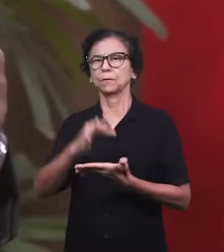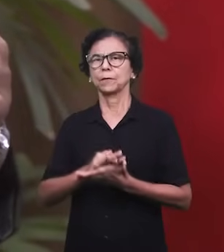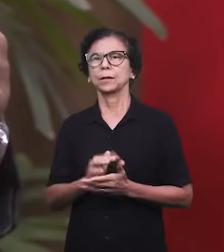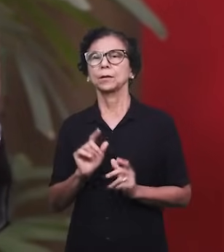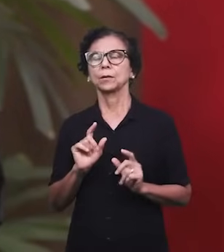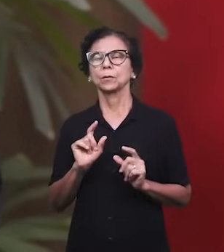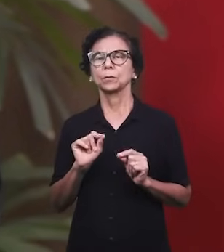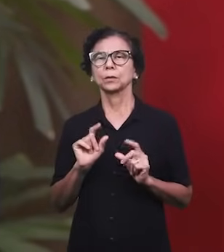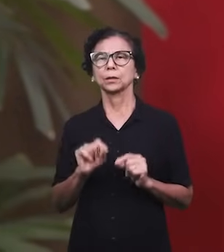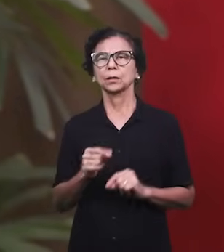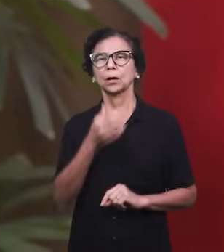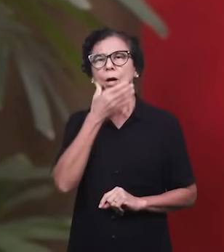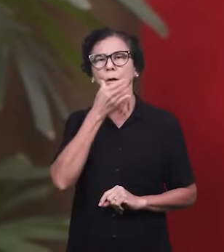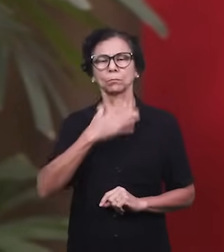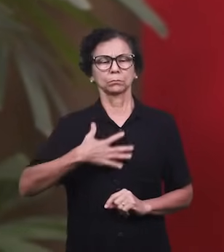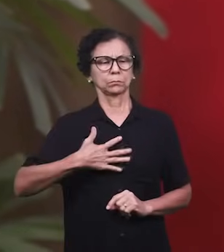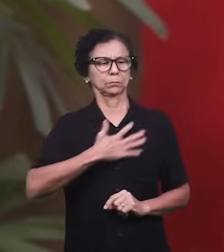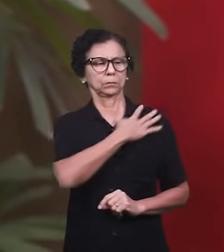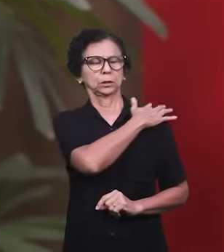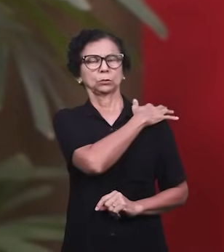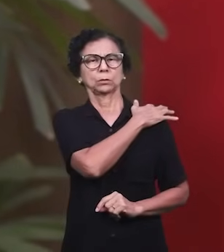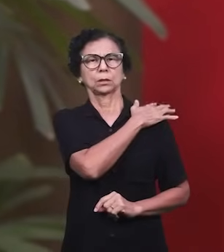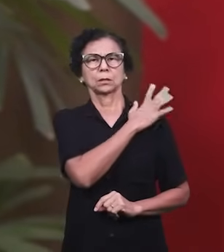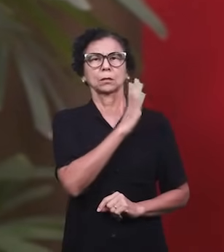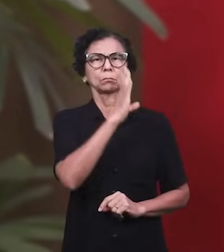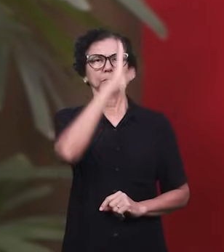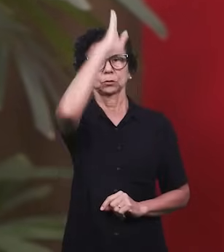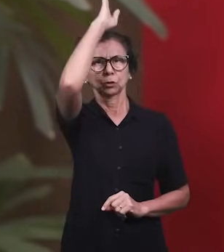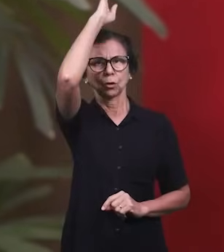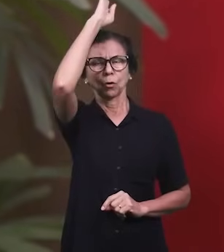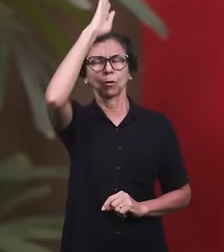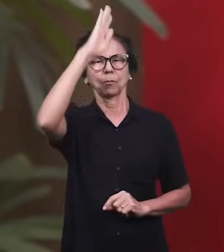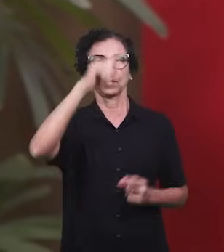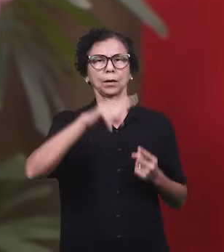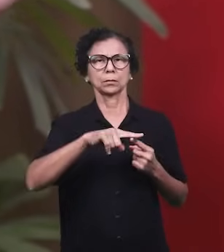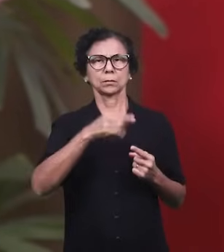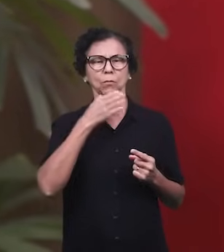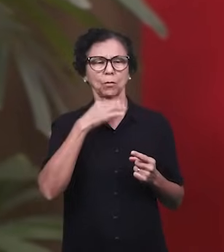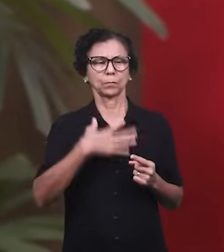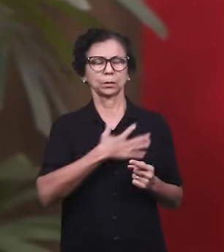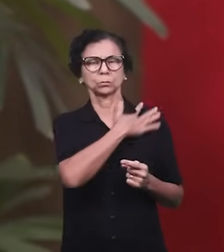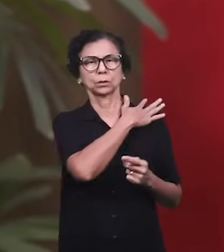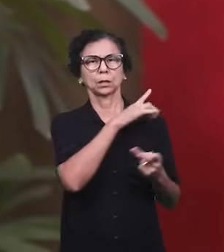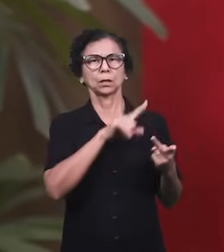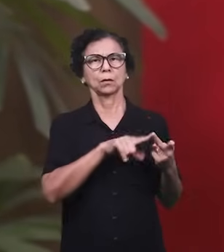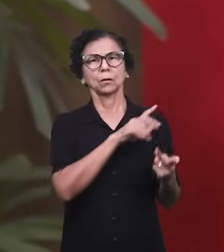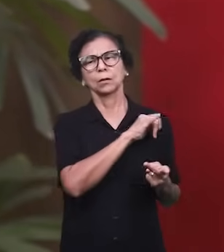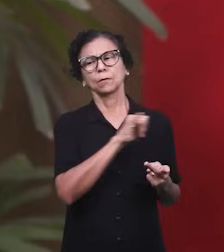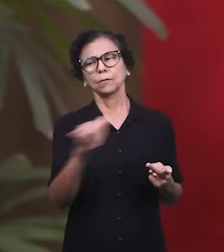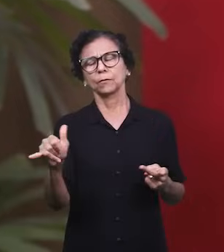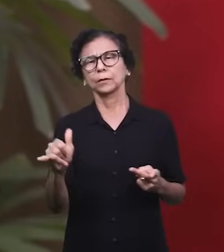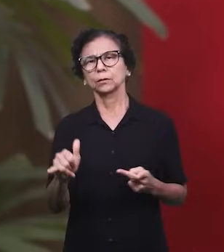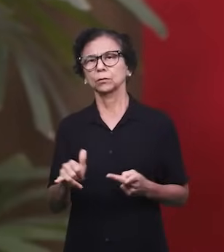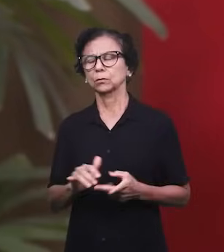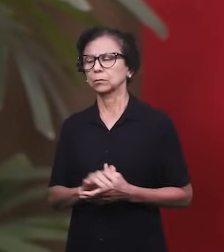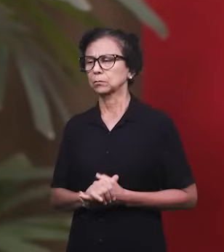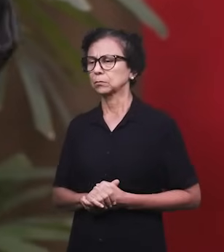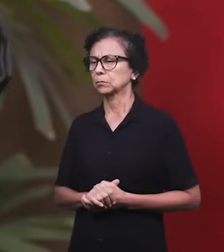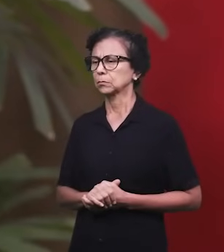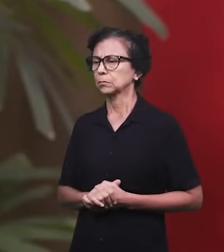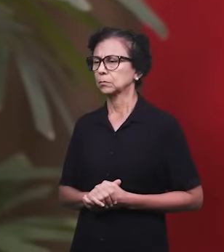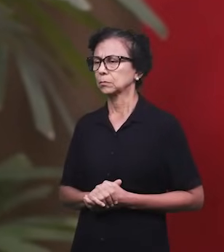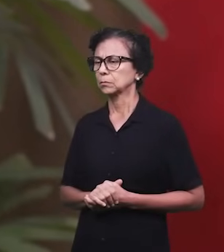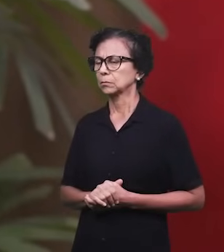para Jesus e confiou e depositou a confiança dele totalmente em Jesus. Senhor, eu tenho autoridade humana, mas